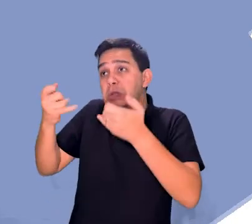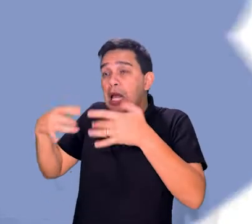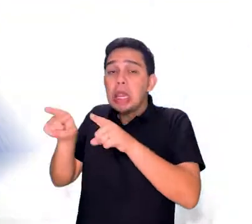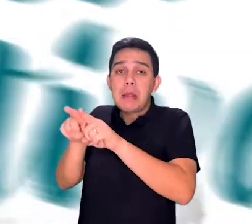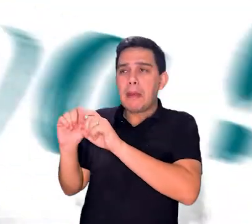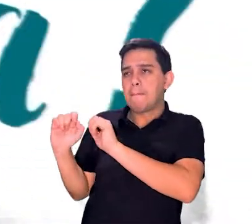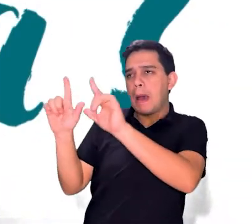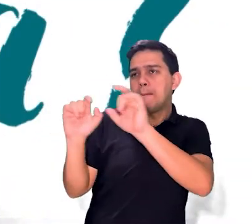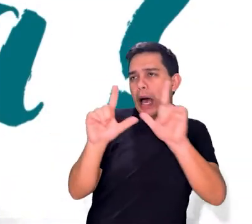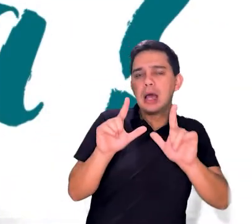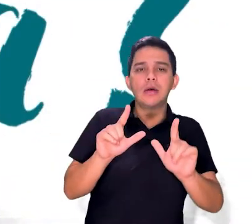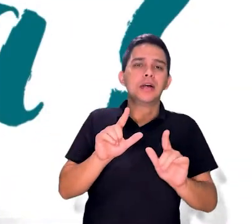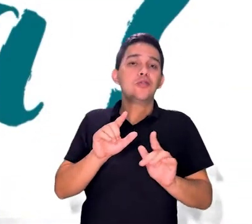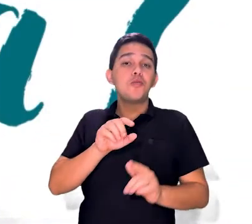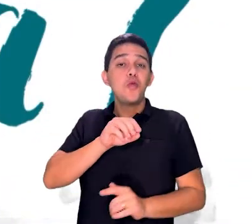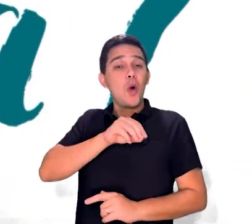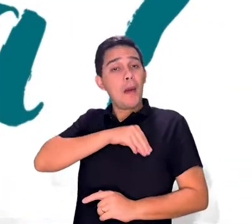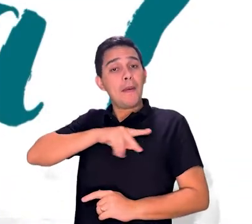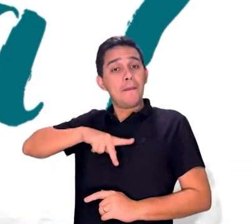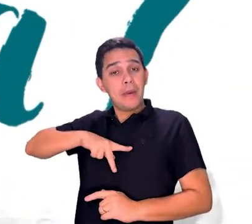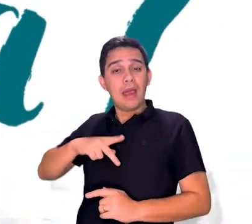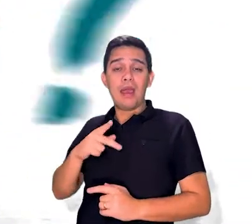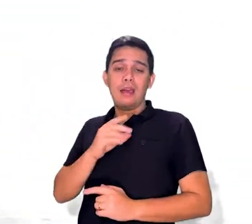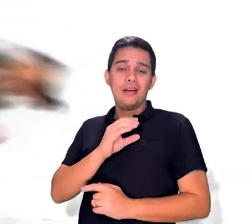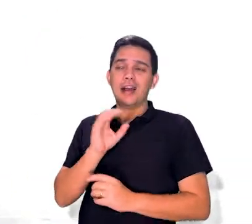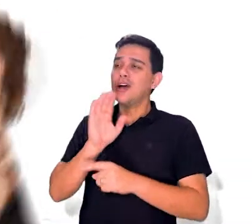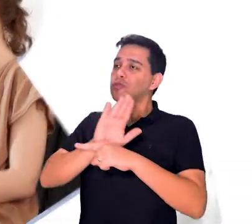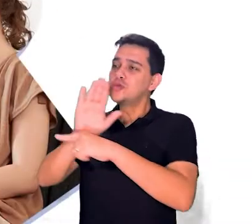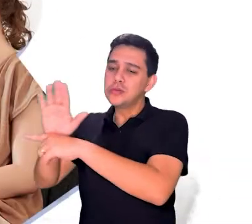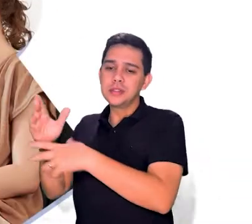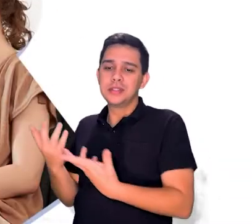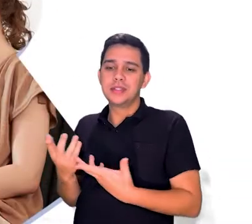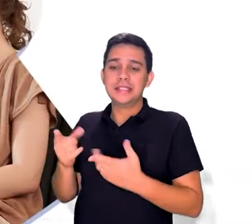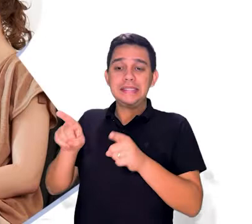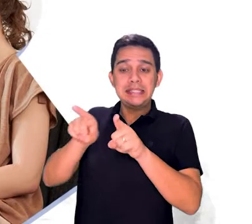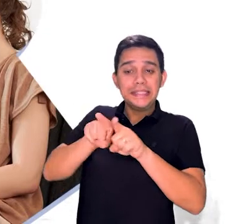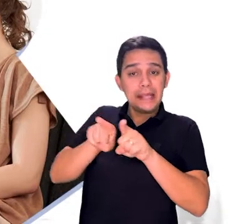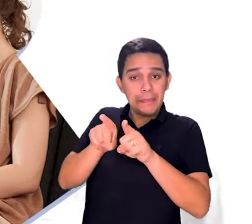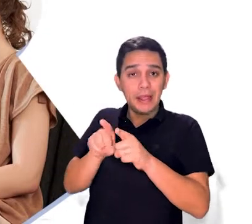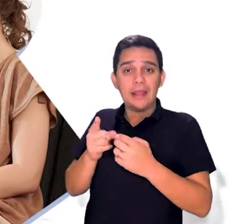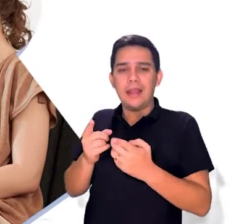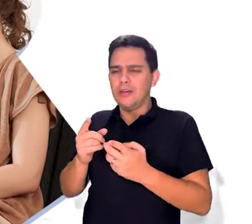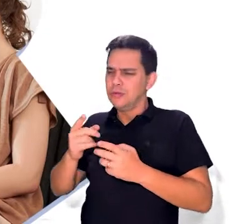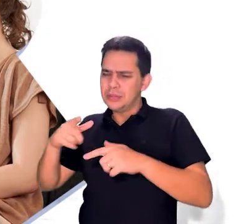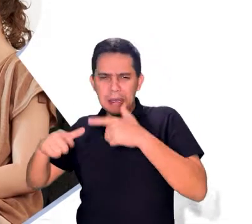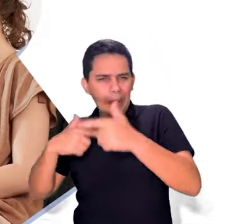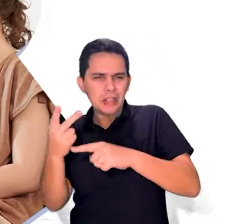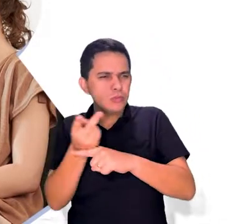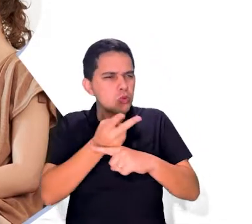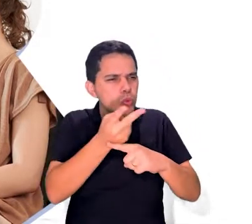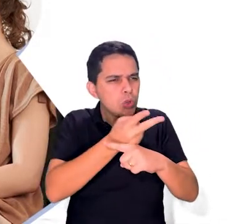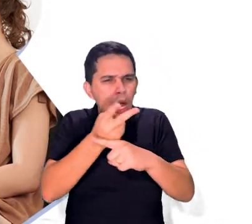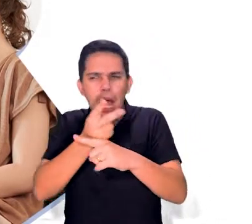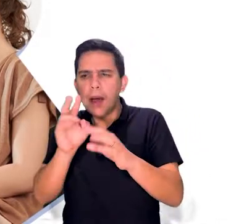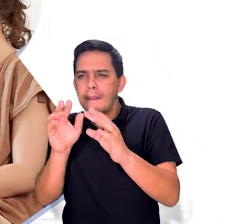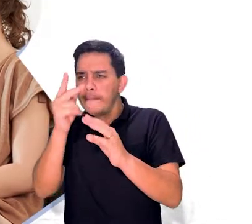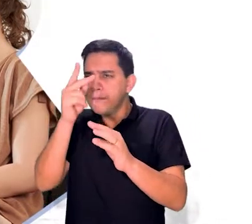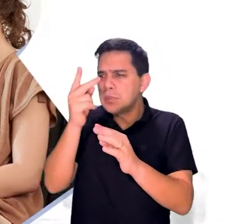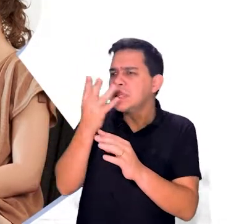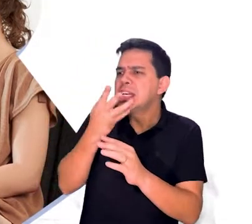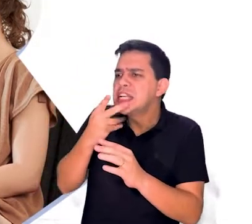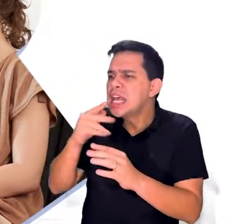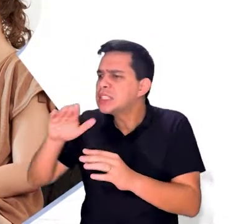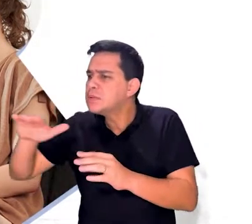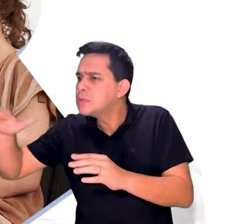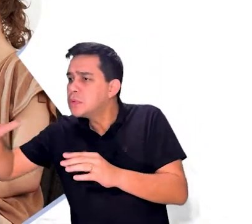e também sobre o sistema de busca ativa em que pessoas habilitadas à adoção em todo o país podem conhecer